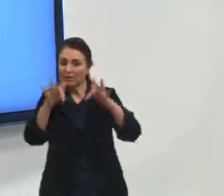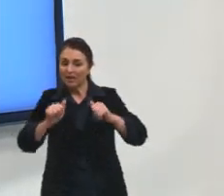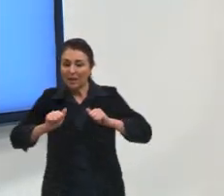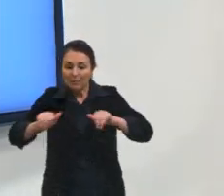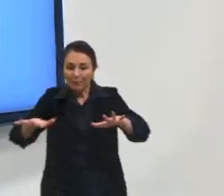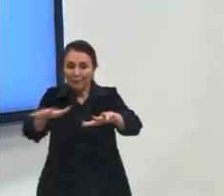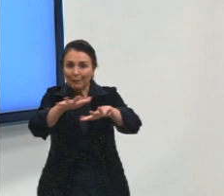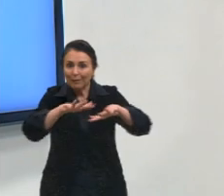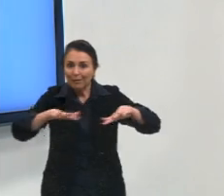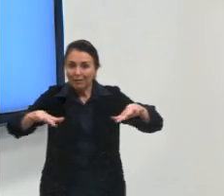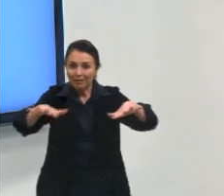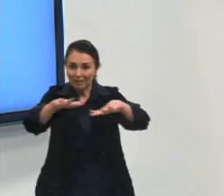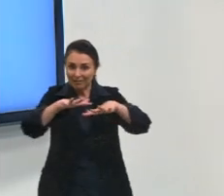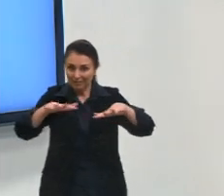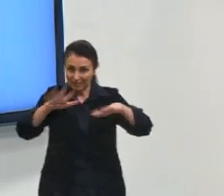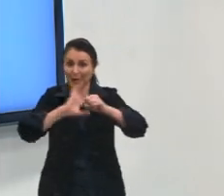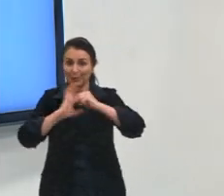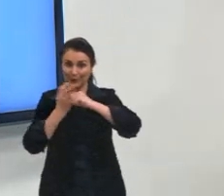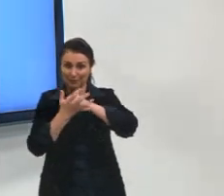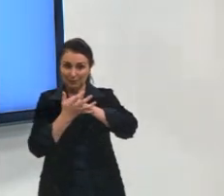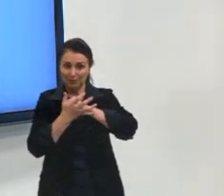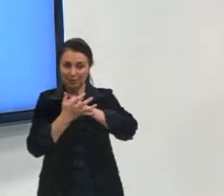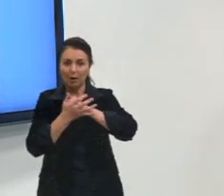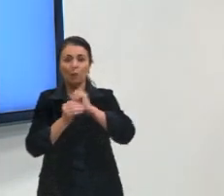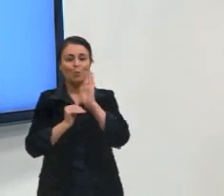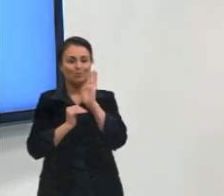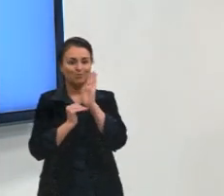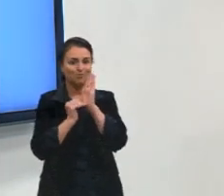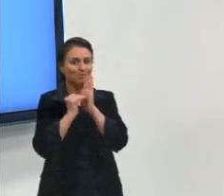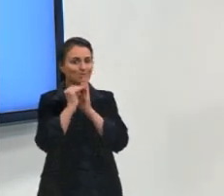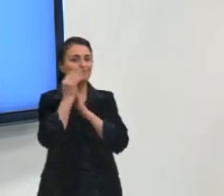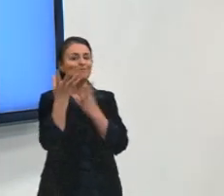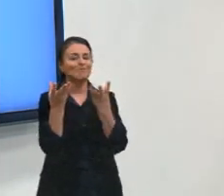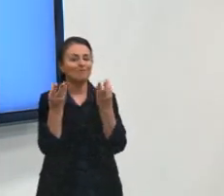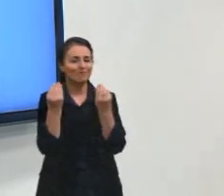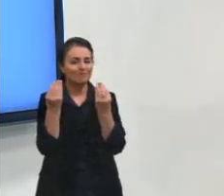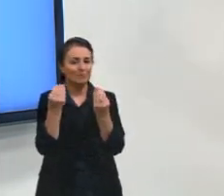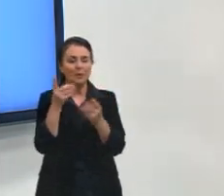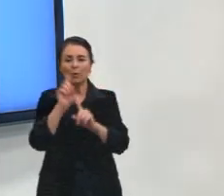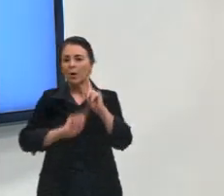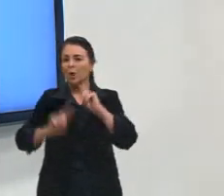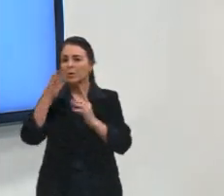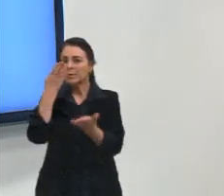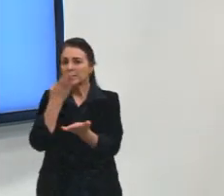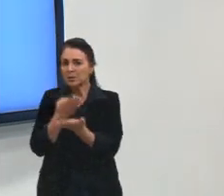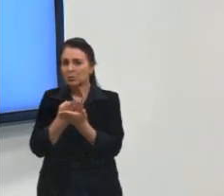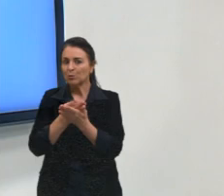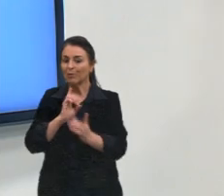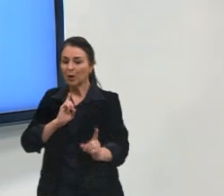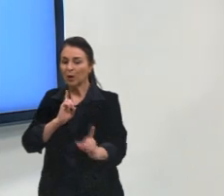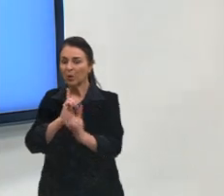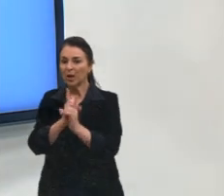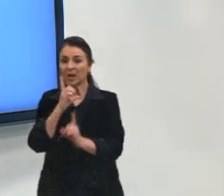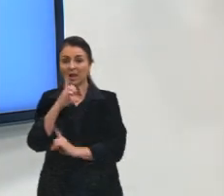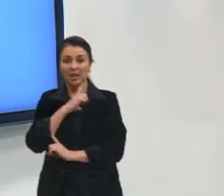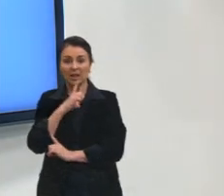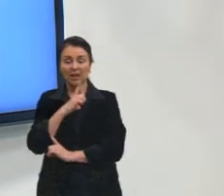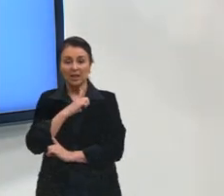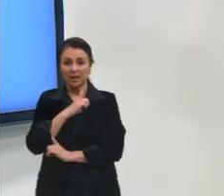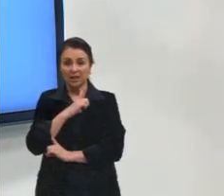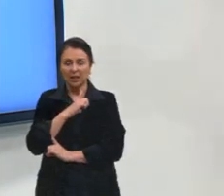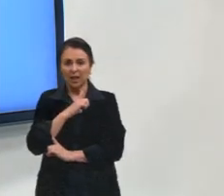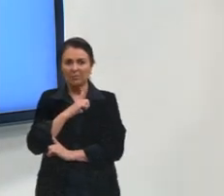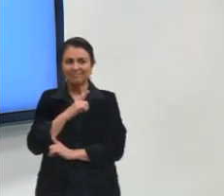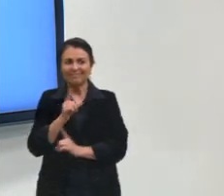crescido bastante então alguns estudos a gente pode encontrar que têm